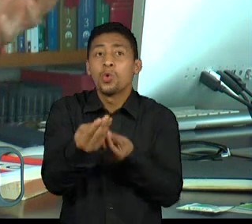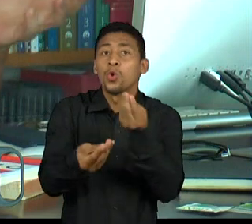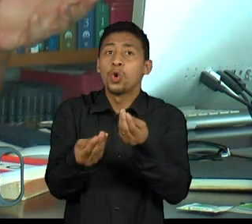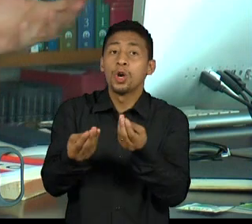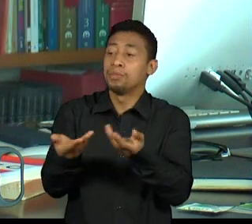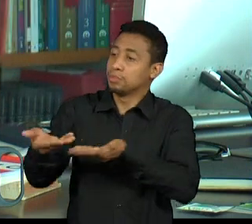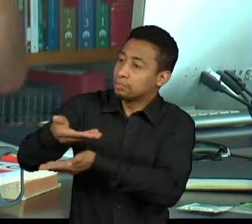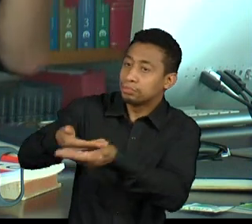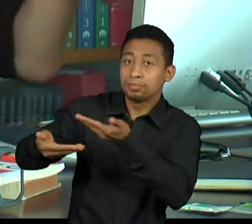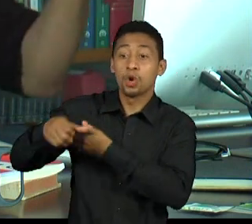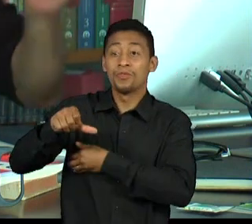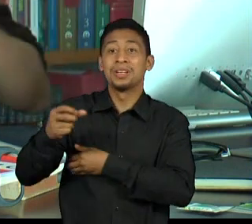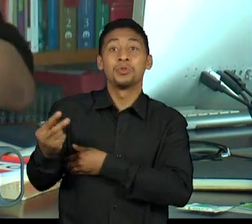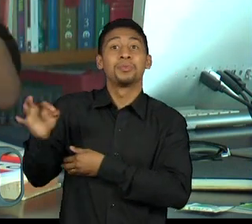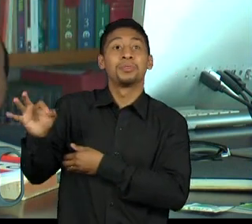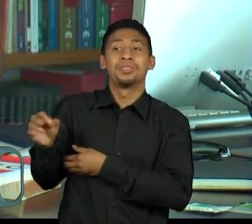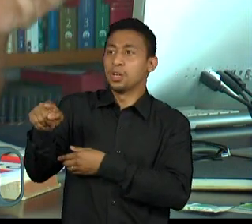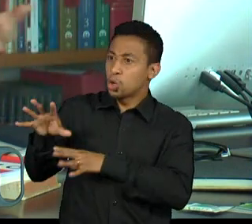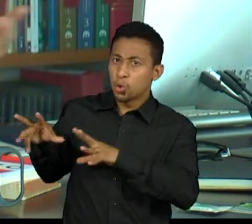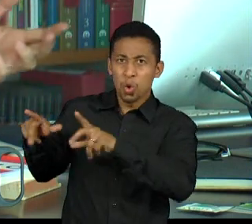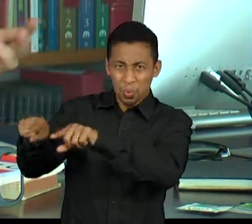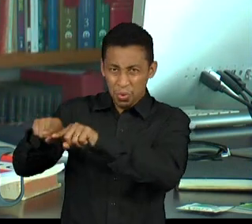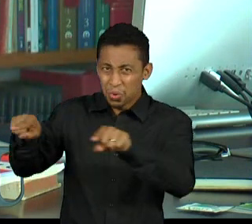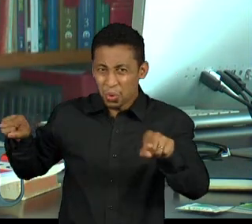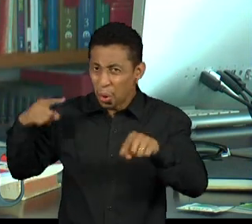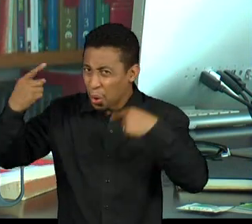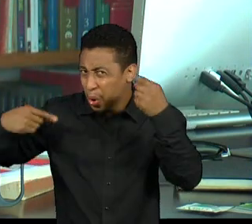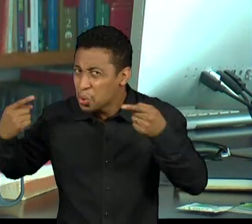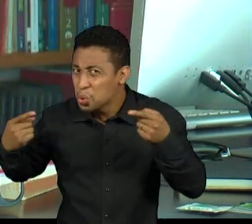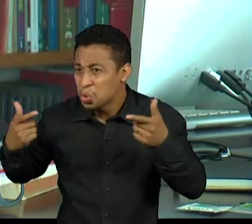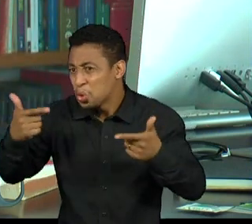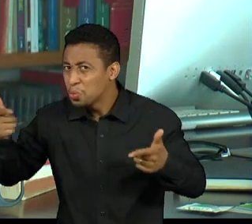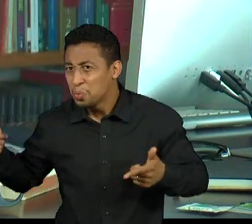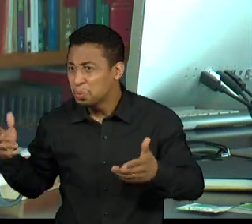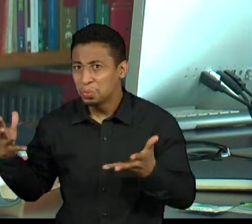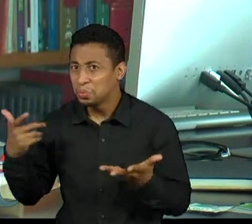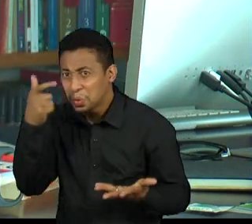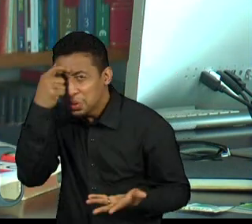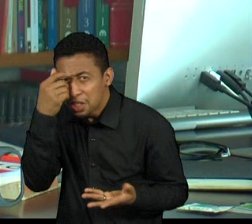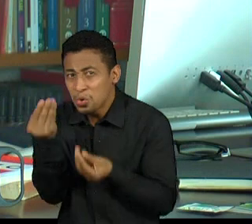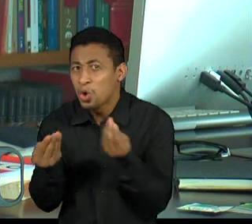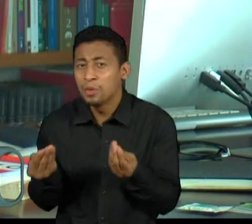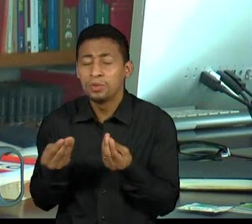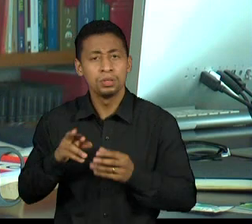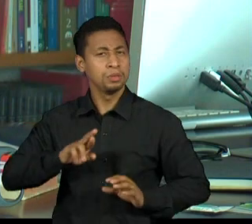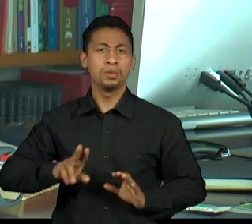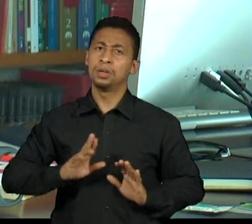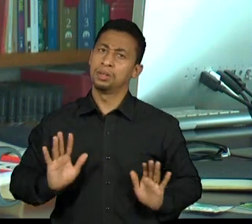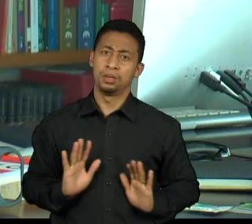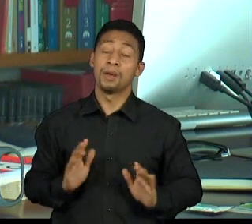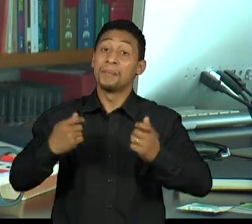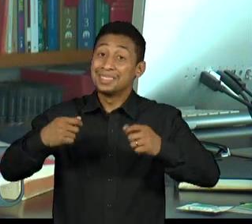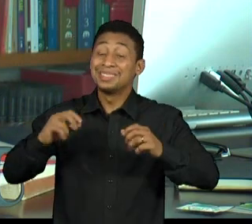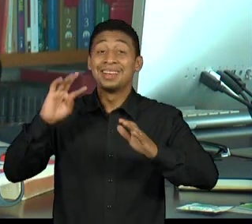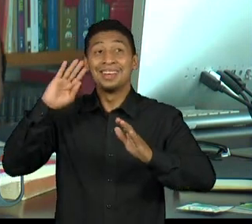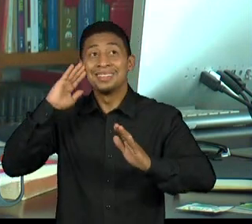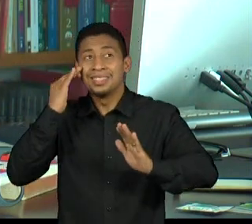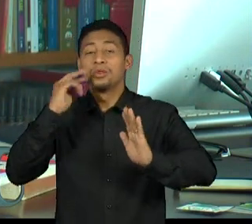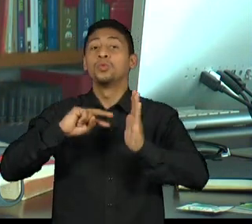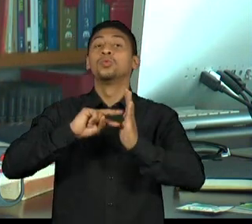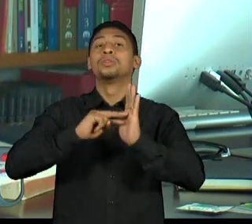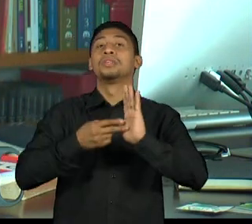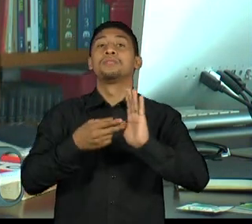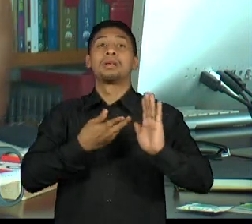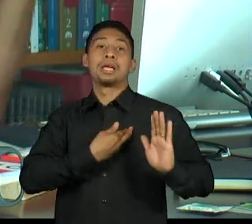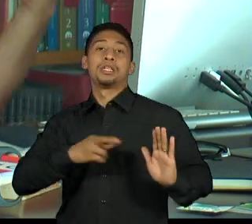como pessoas alienadas ou alucinadas, enfim. Então, a gente tem que entender o significado da religião na vida